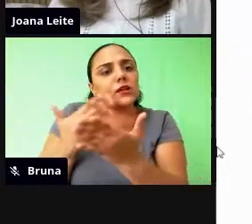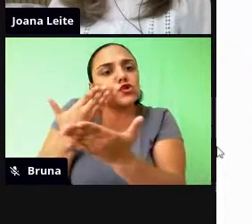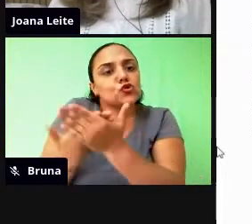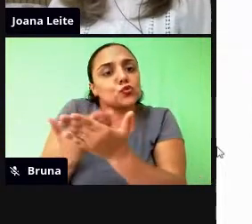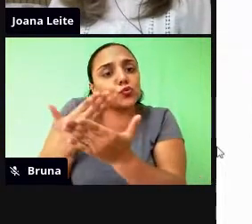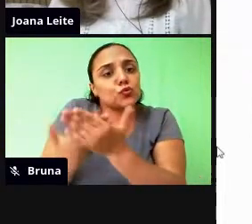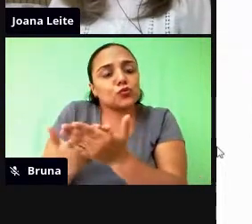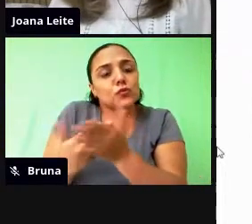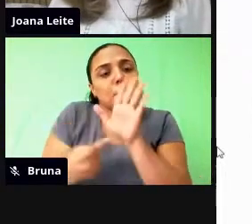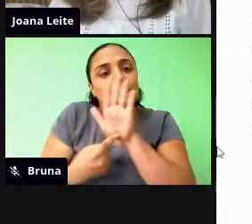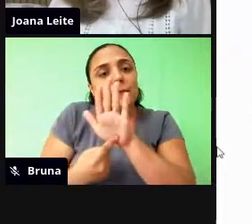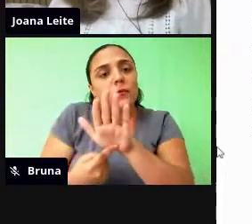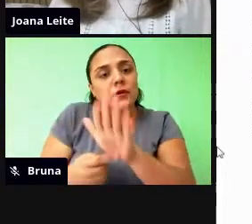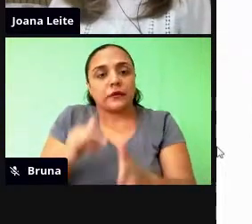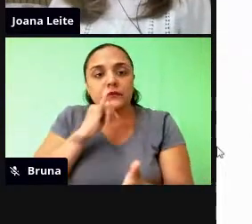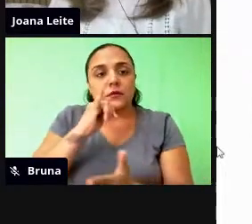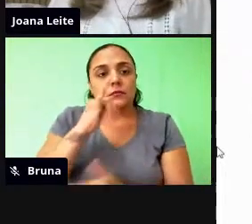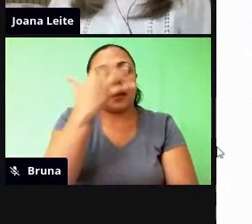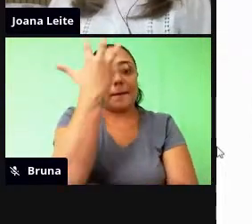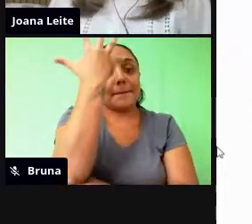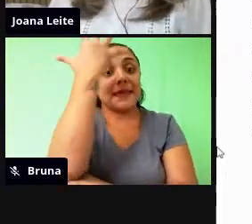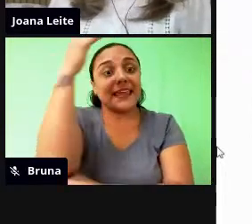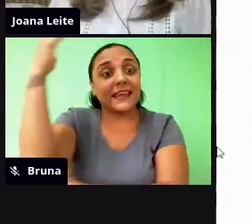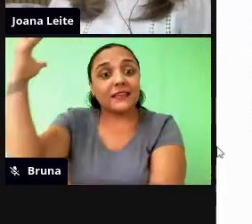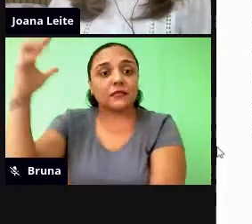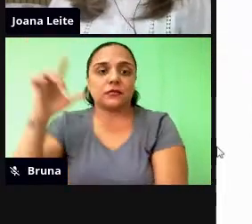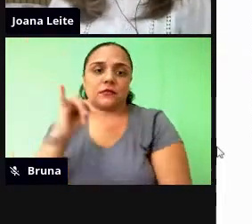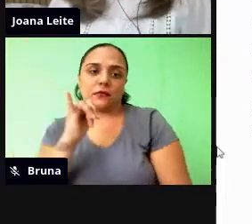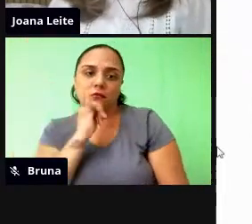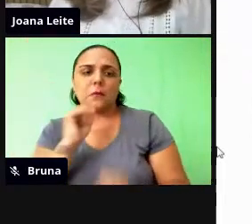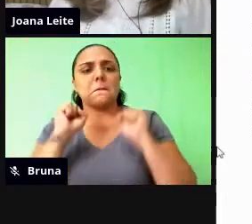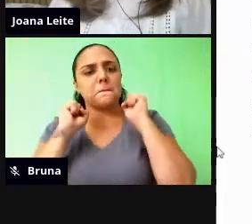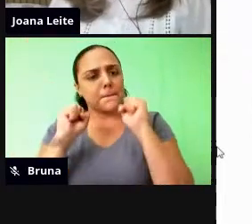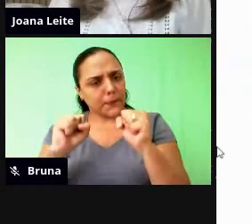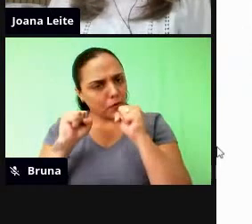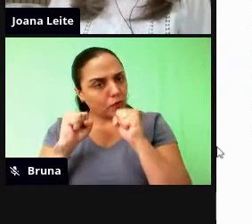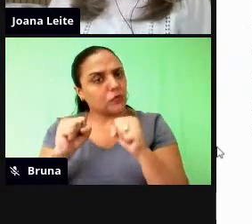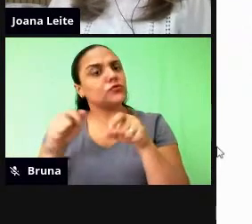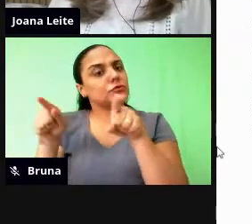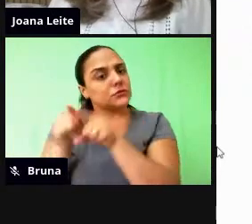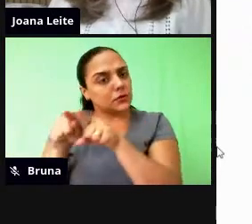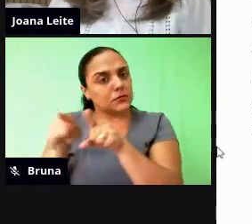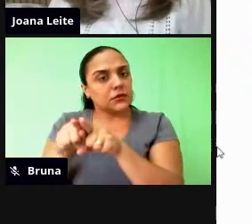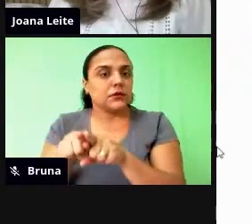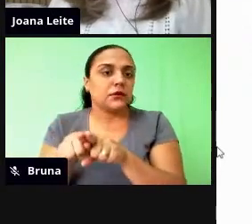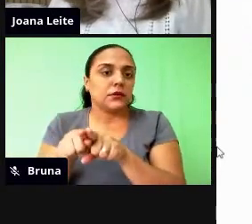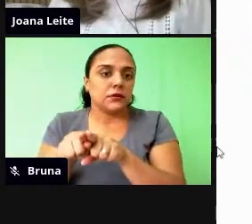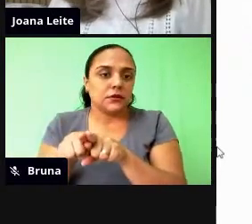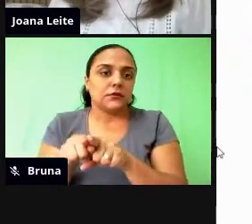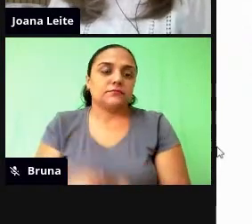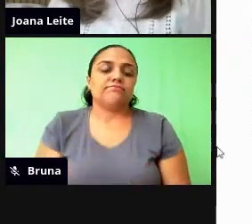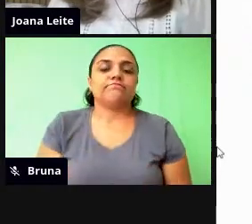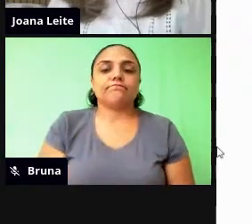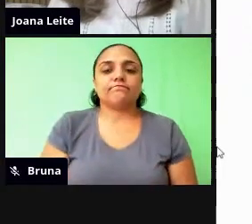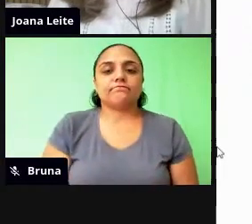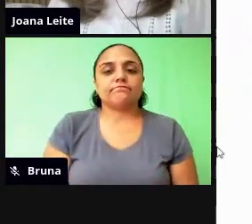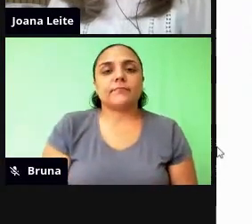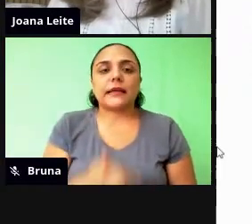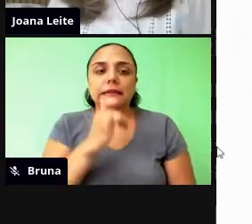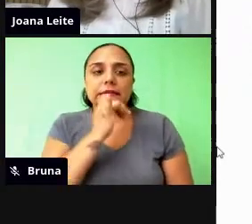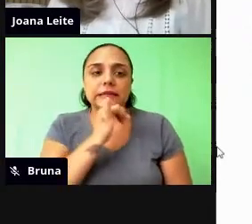ambientais. E essas questões ambientais podendo também influenciar na genética, né, porque a gente chama de epigenética.